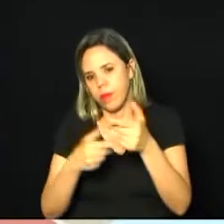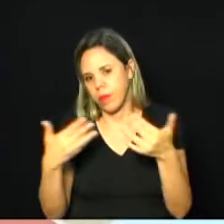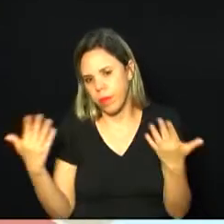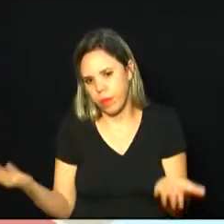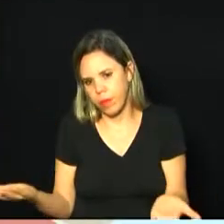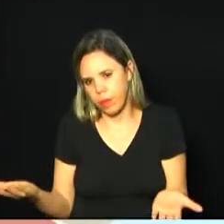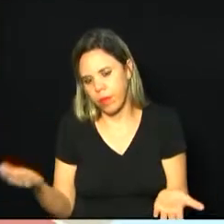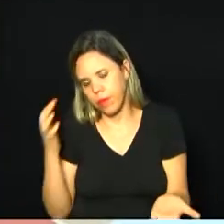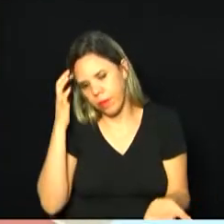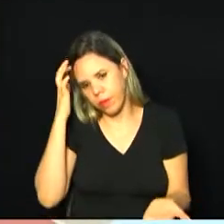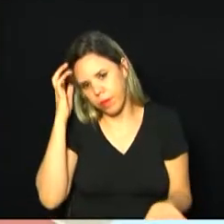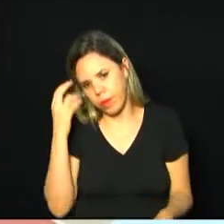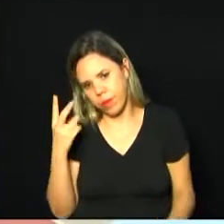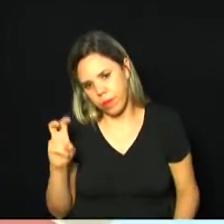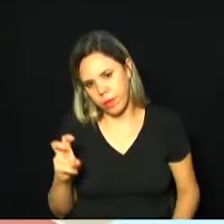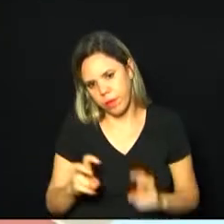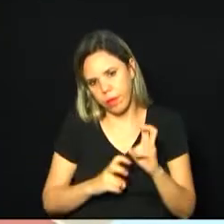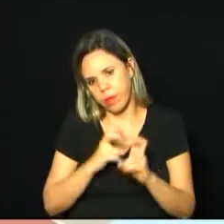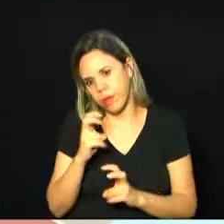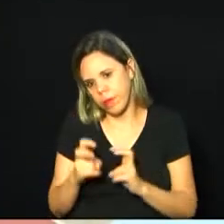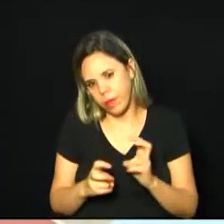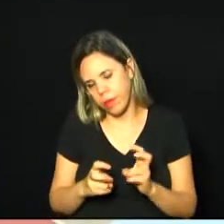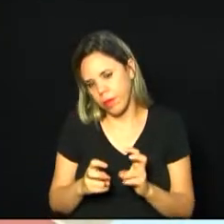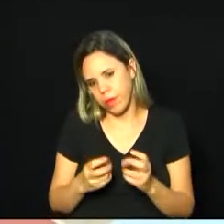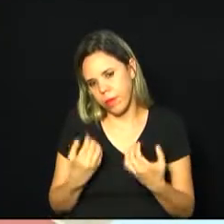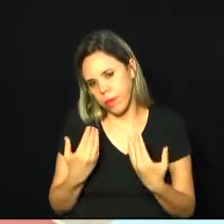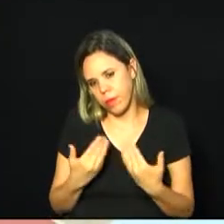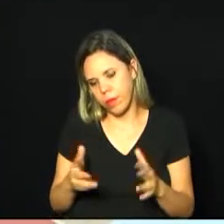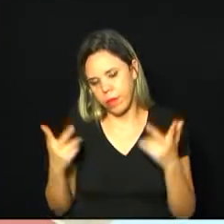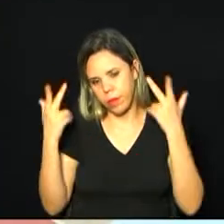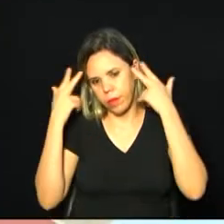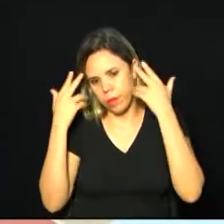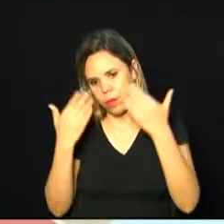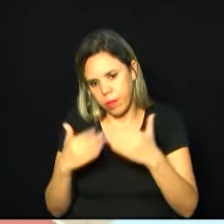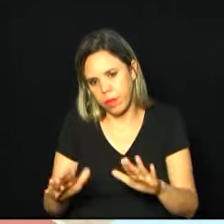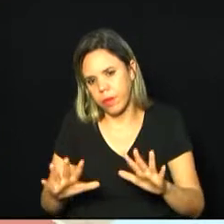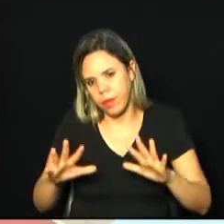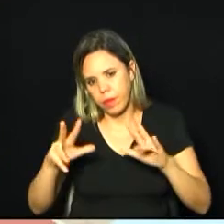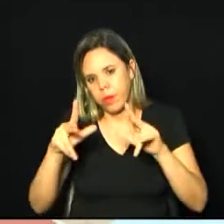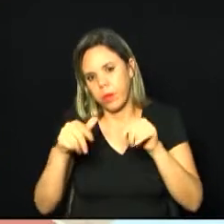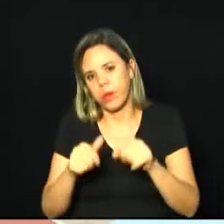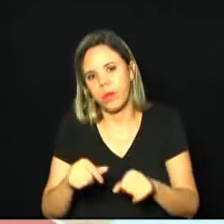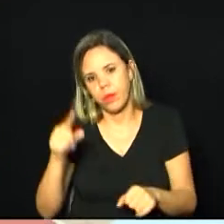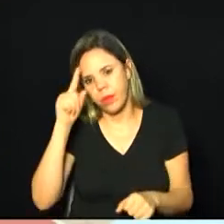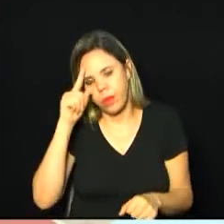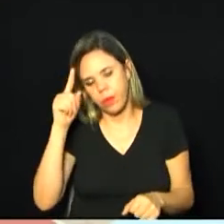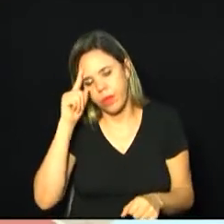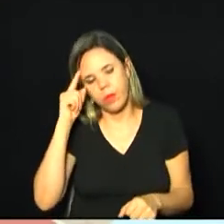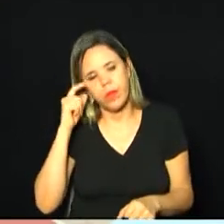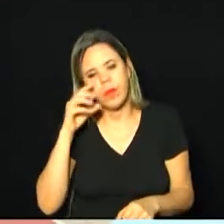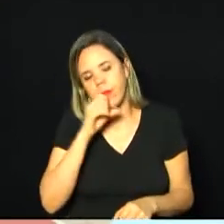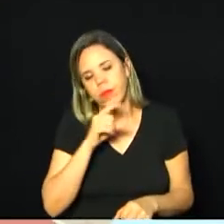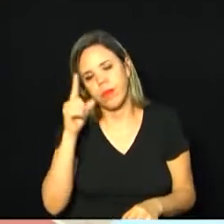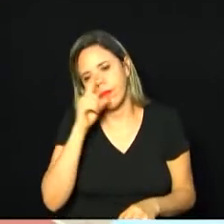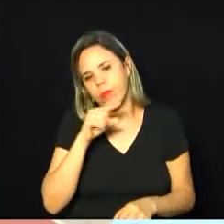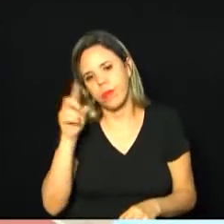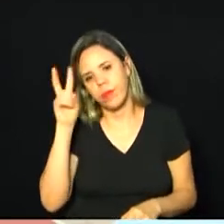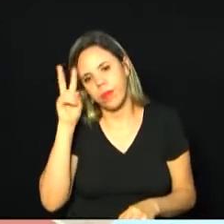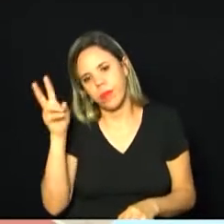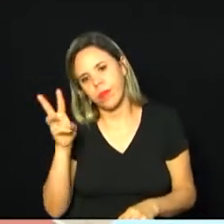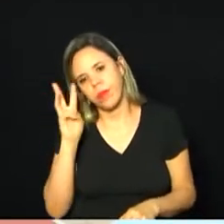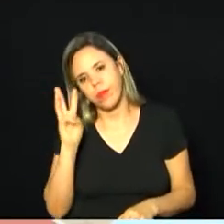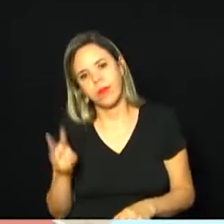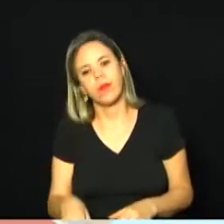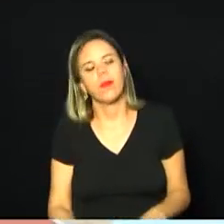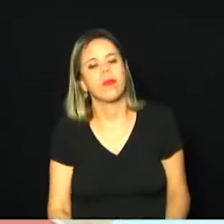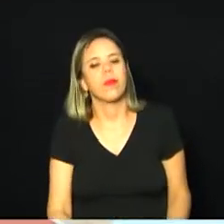os 25 parques e bosques funcionam normalmente em todos os dias sábado domingo segunda e